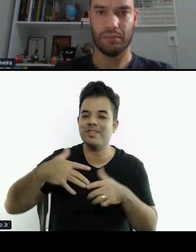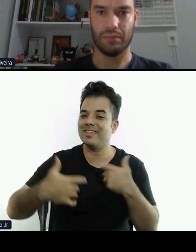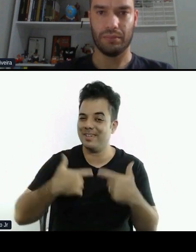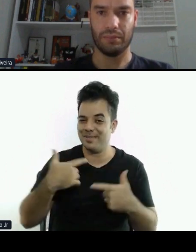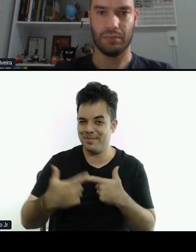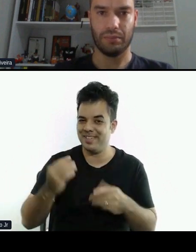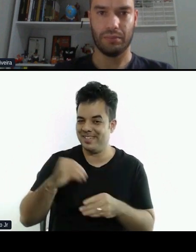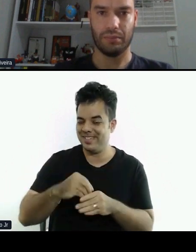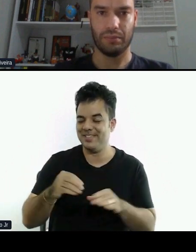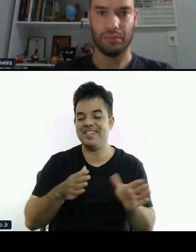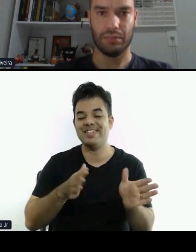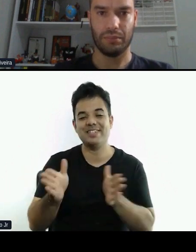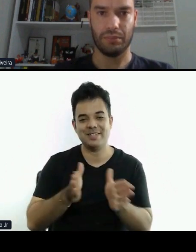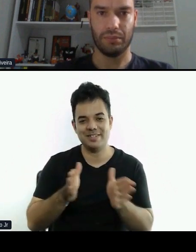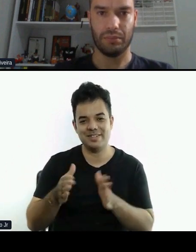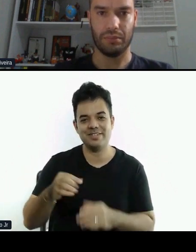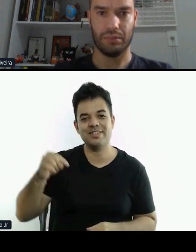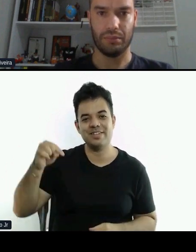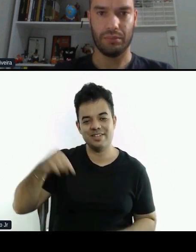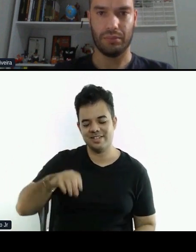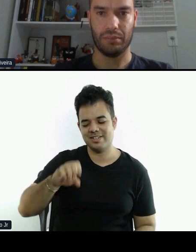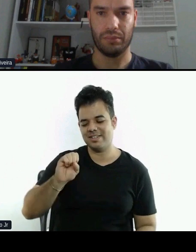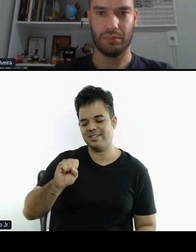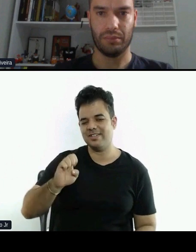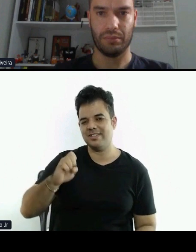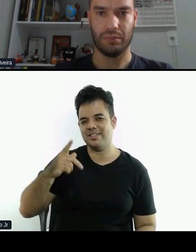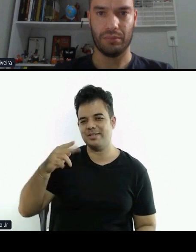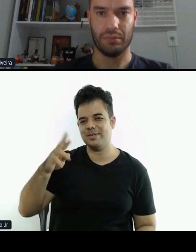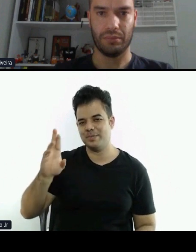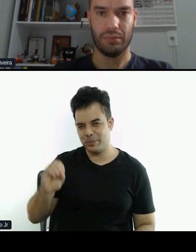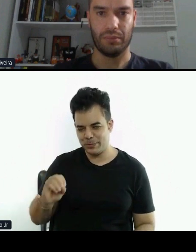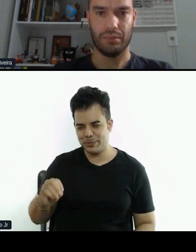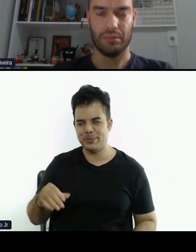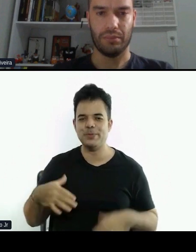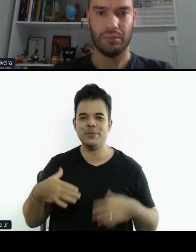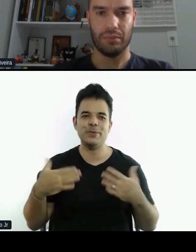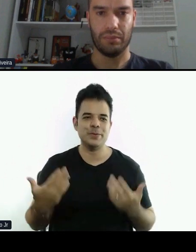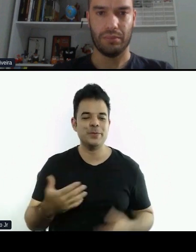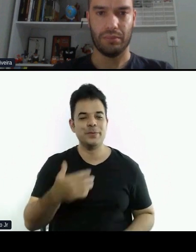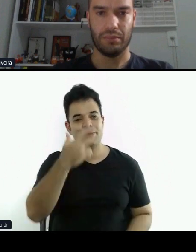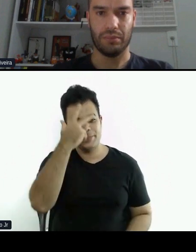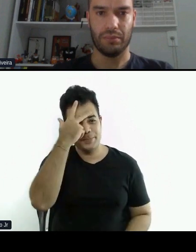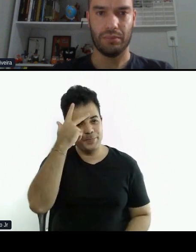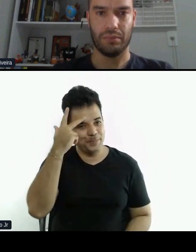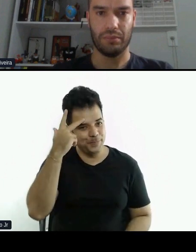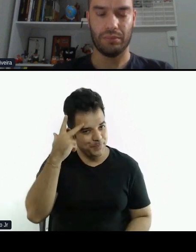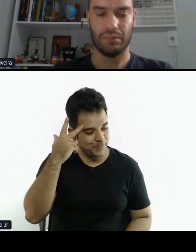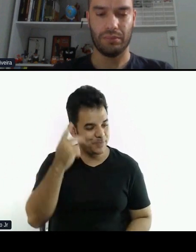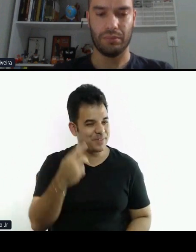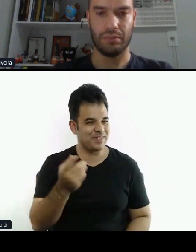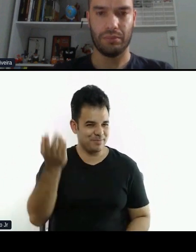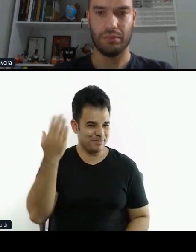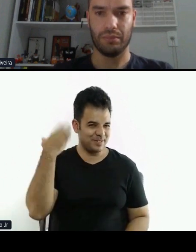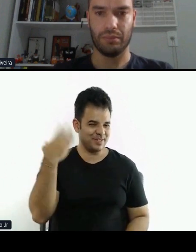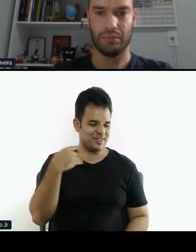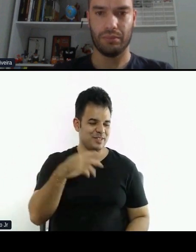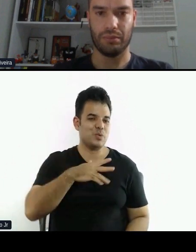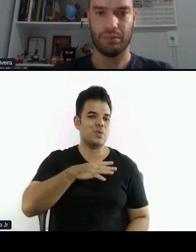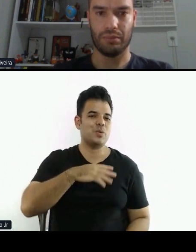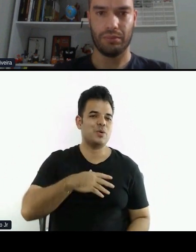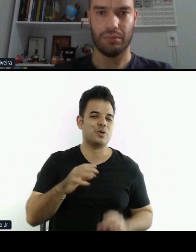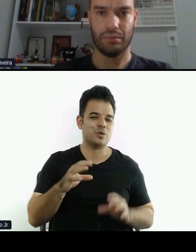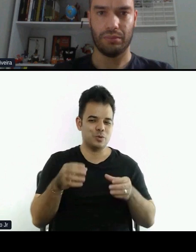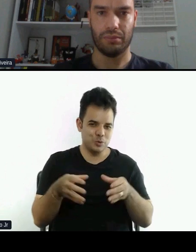exemplo, no SERPRO, eu tenho pessoas desse grupo que estão em Portugal, que